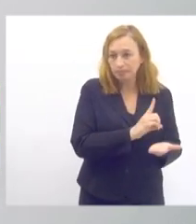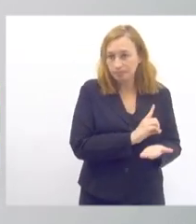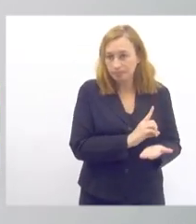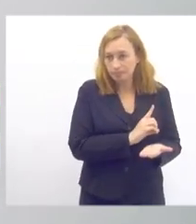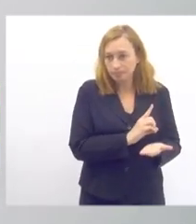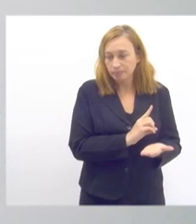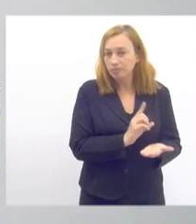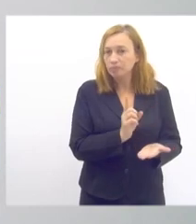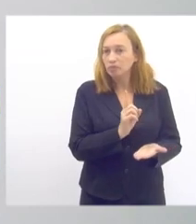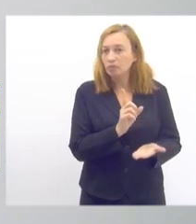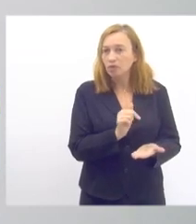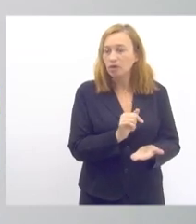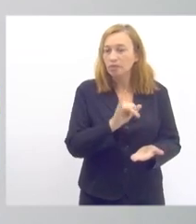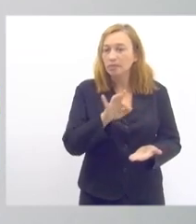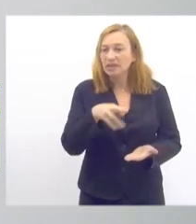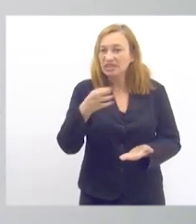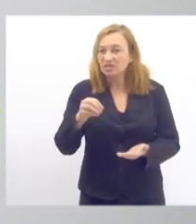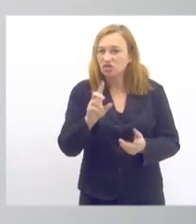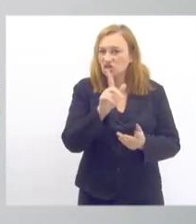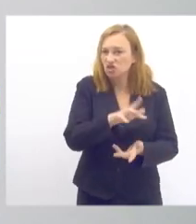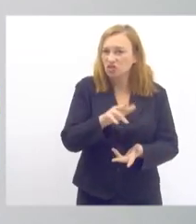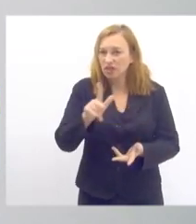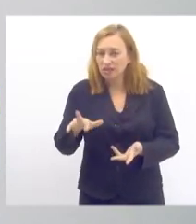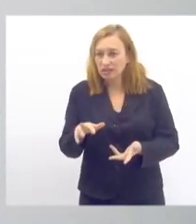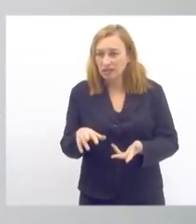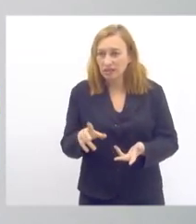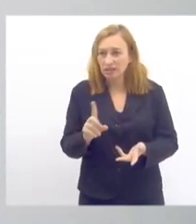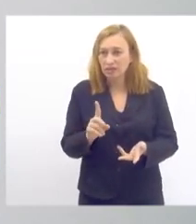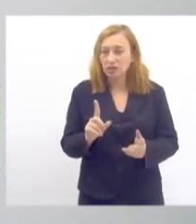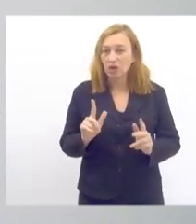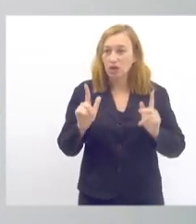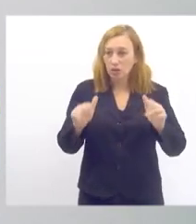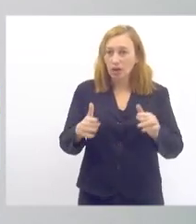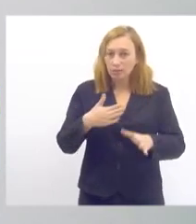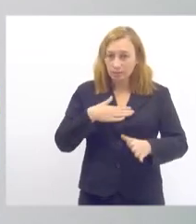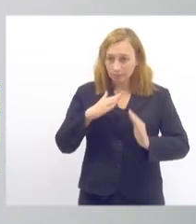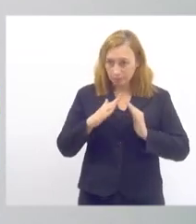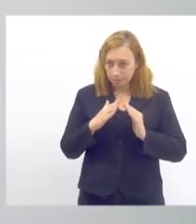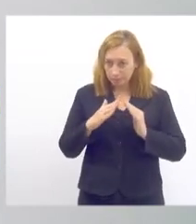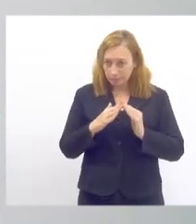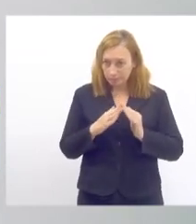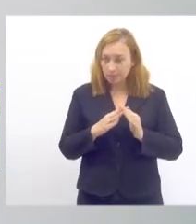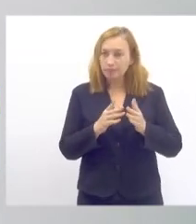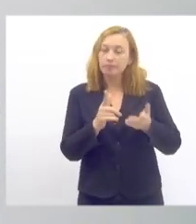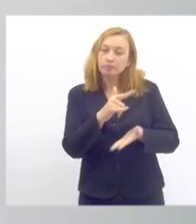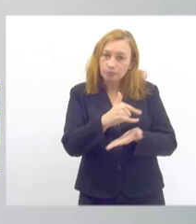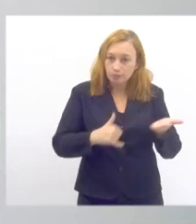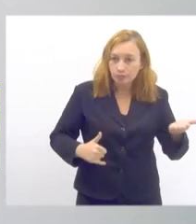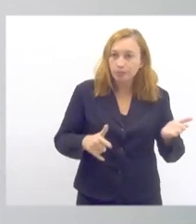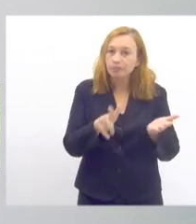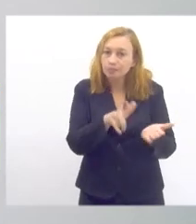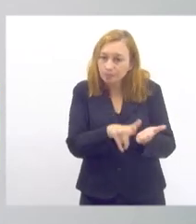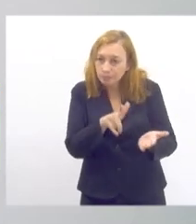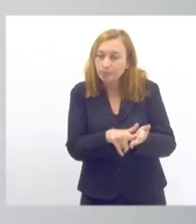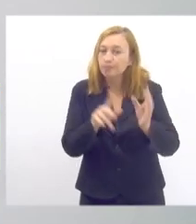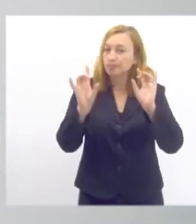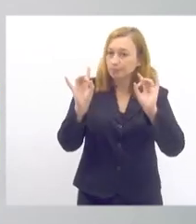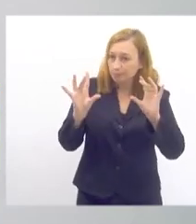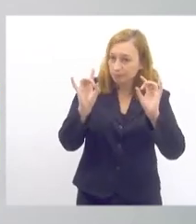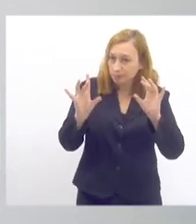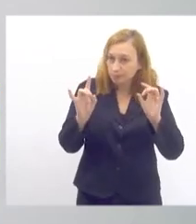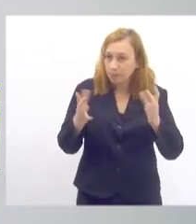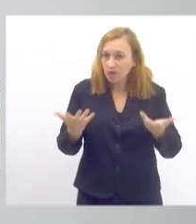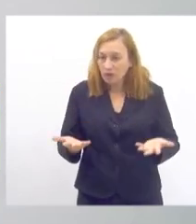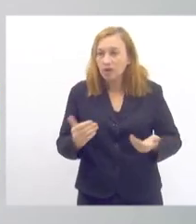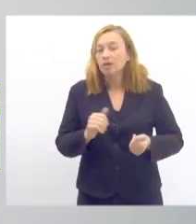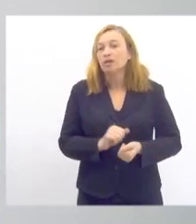é uma impressão, né, diferenciada, não é igual à impressão que eu faço na minha casa, né? É uma impressão com documento, com papel especial, com uma